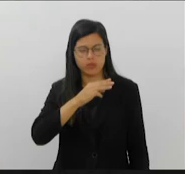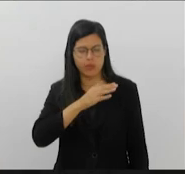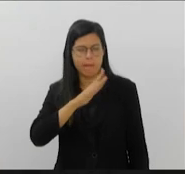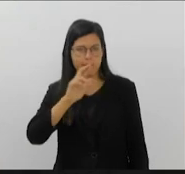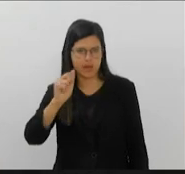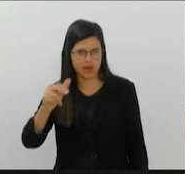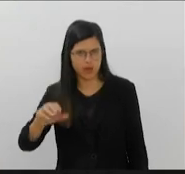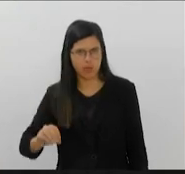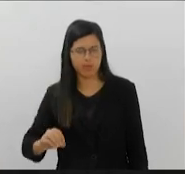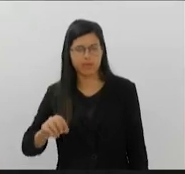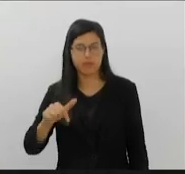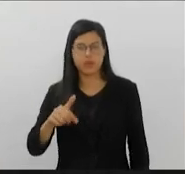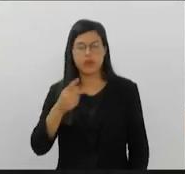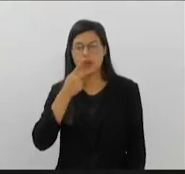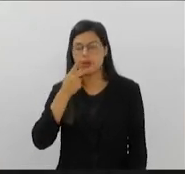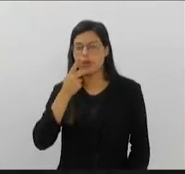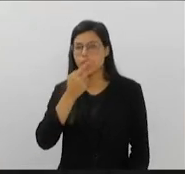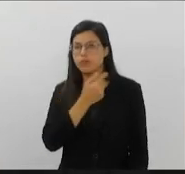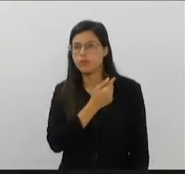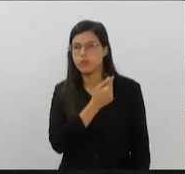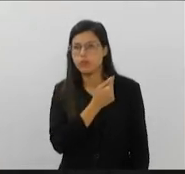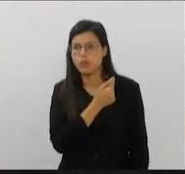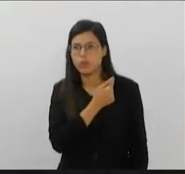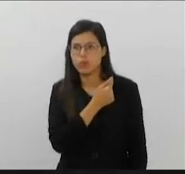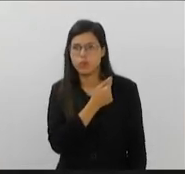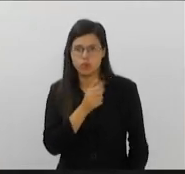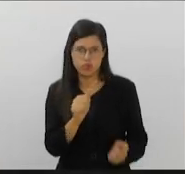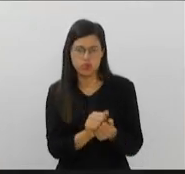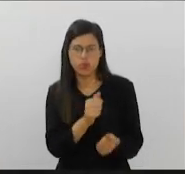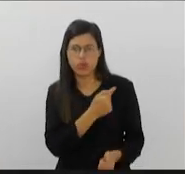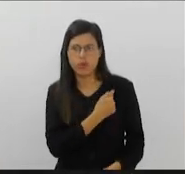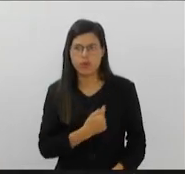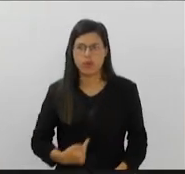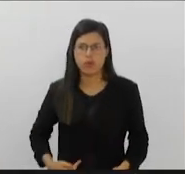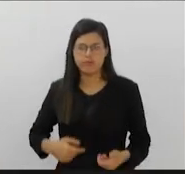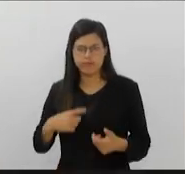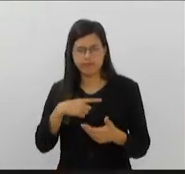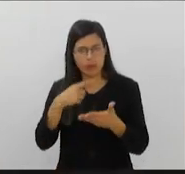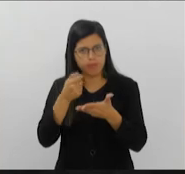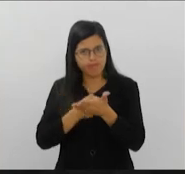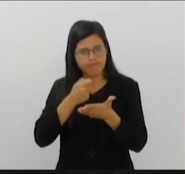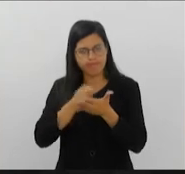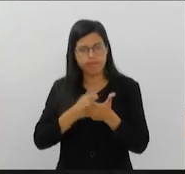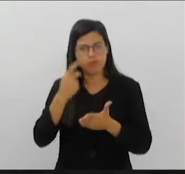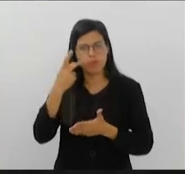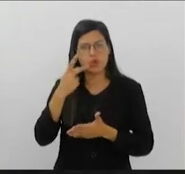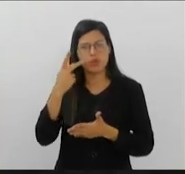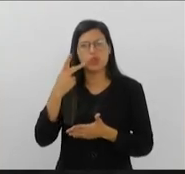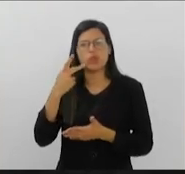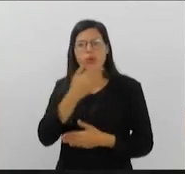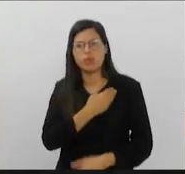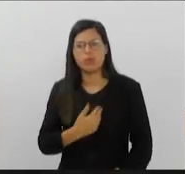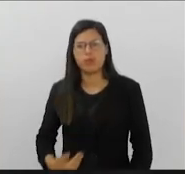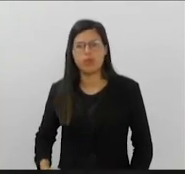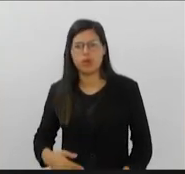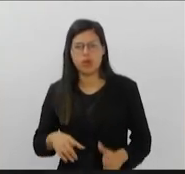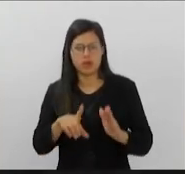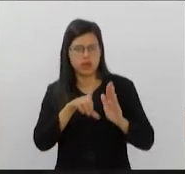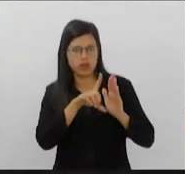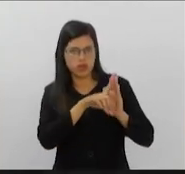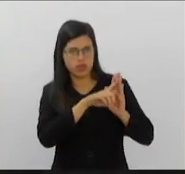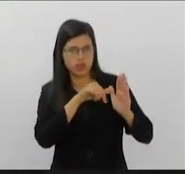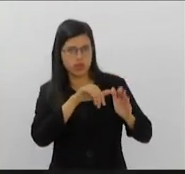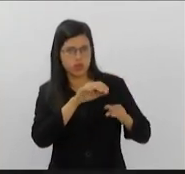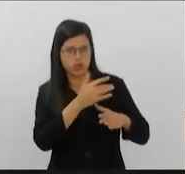que, como vereador, a gente também tem militado, tem lutado por políticas públicas na legislação da juventude na cidade do Rio de